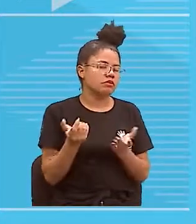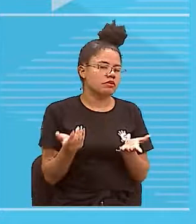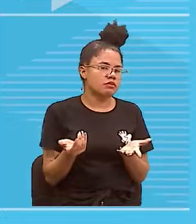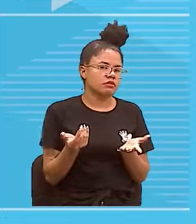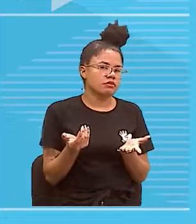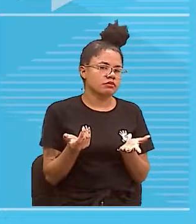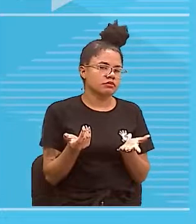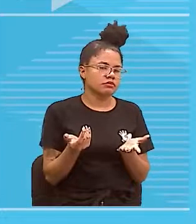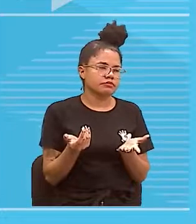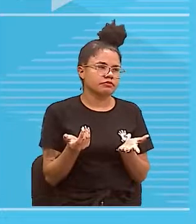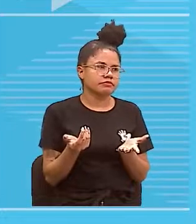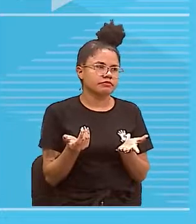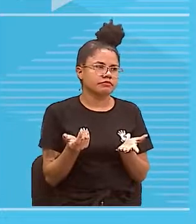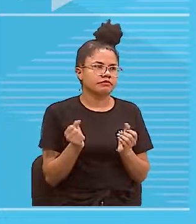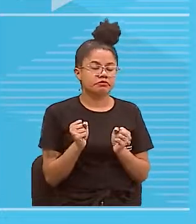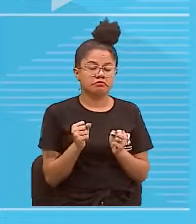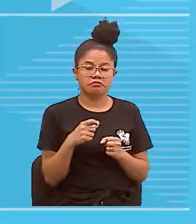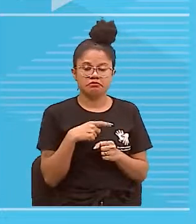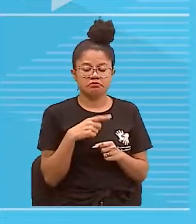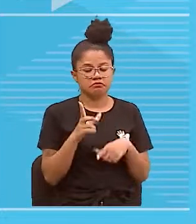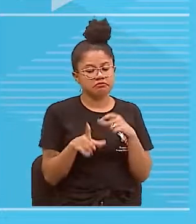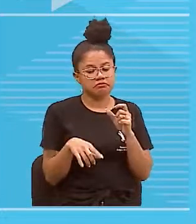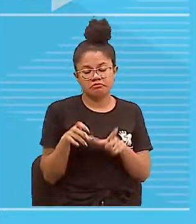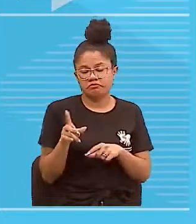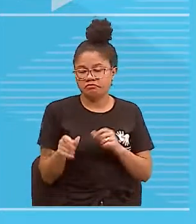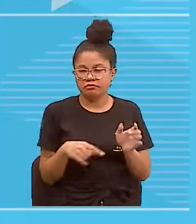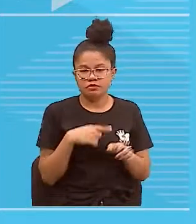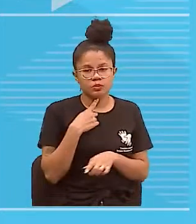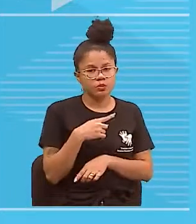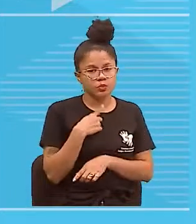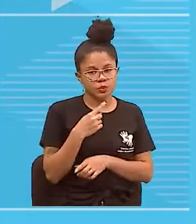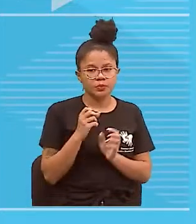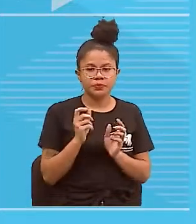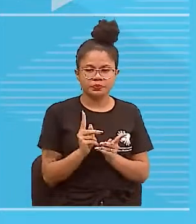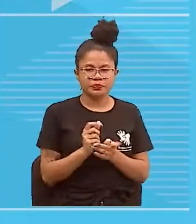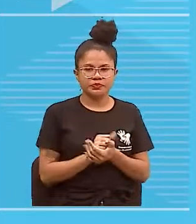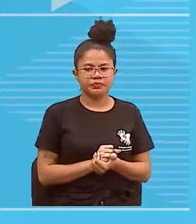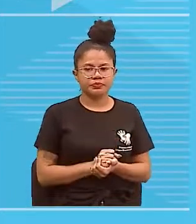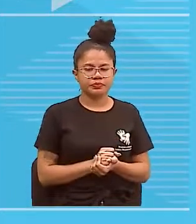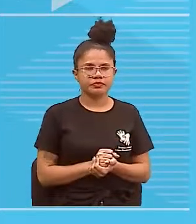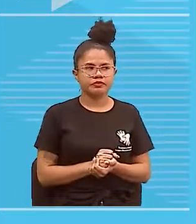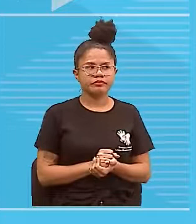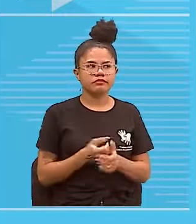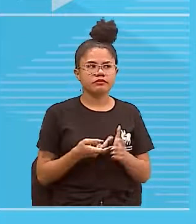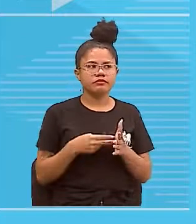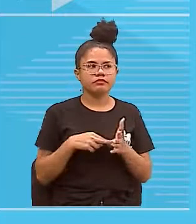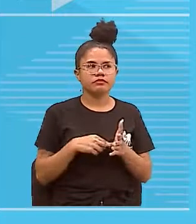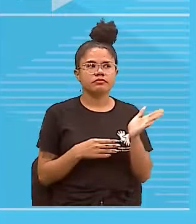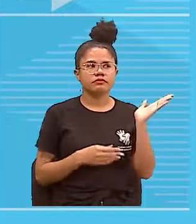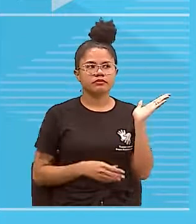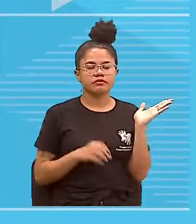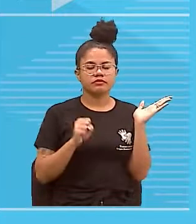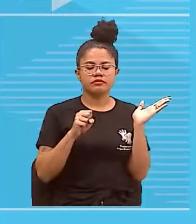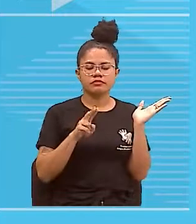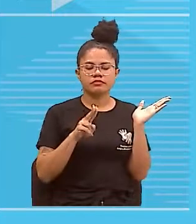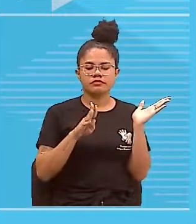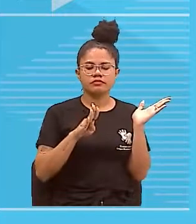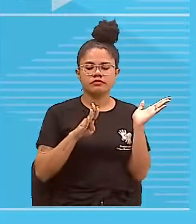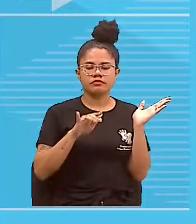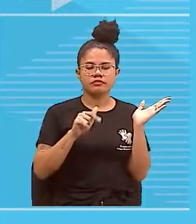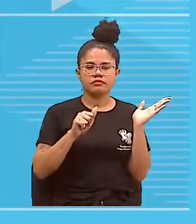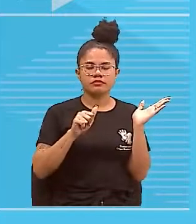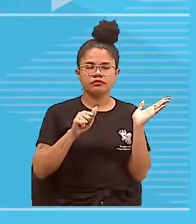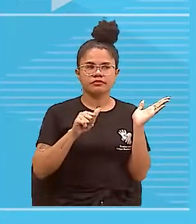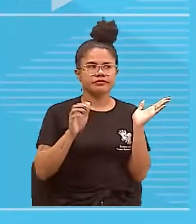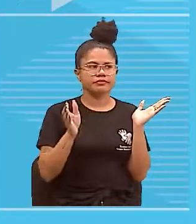pode ser uma probabilidade pode ser dúvida não é por isso que é subjuntivo porque a pessoa falando de